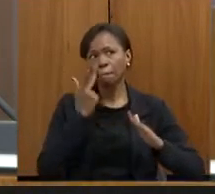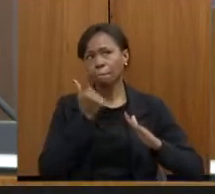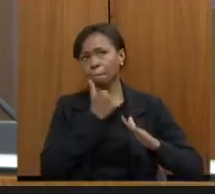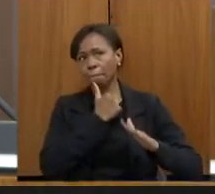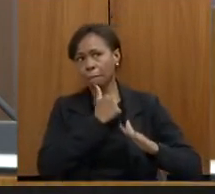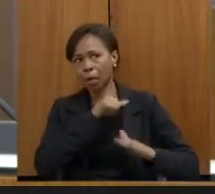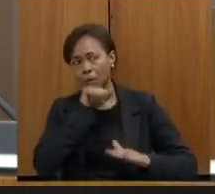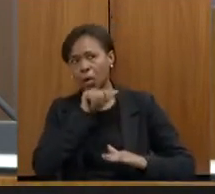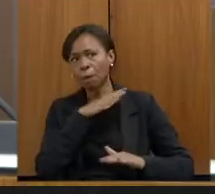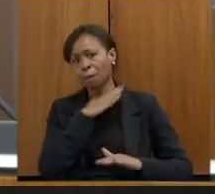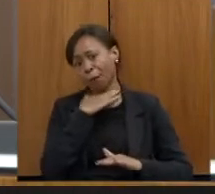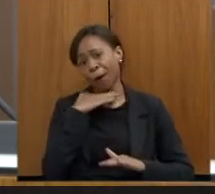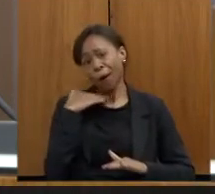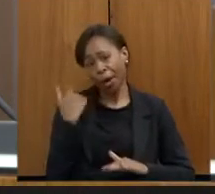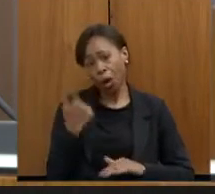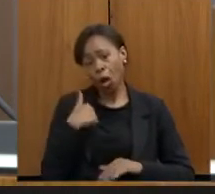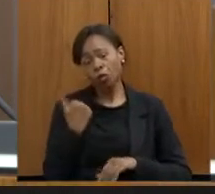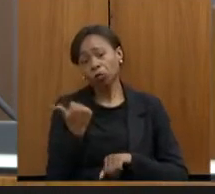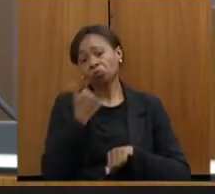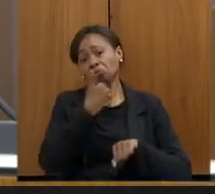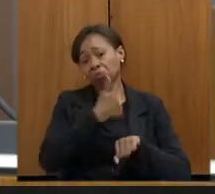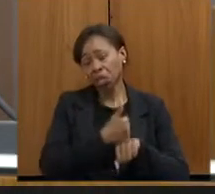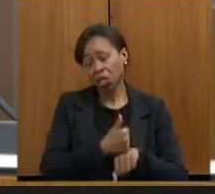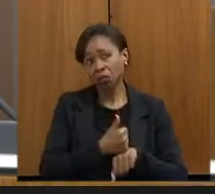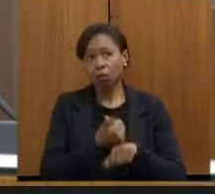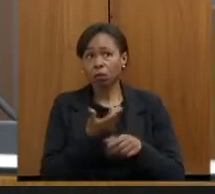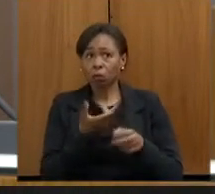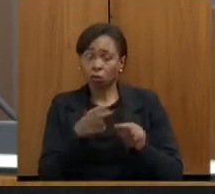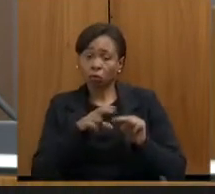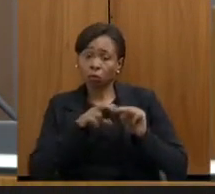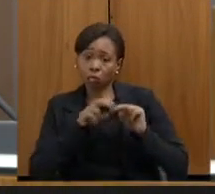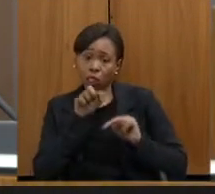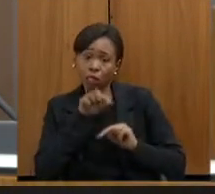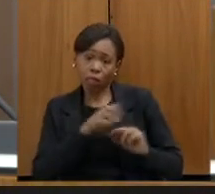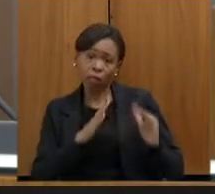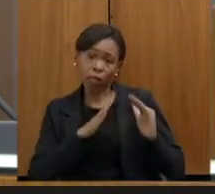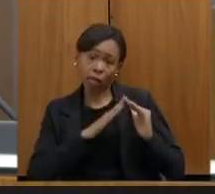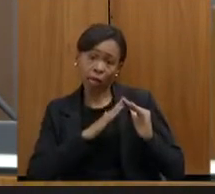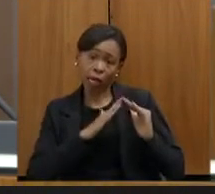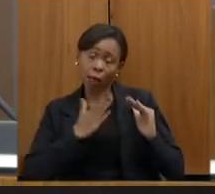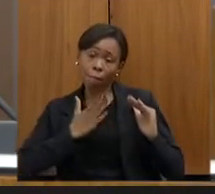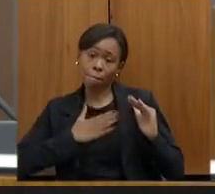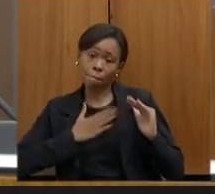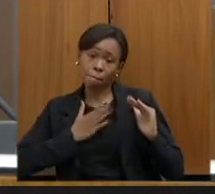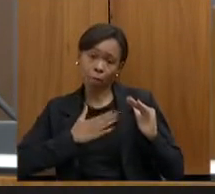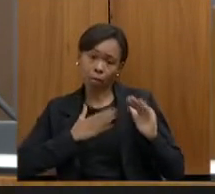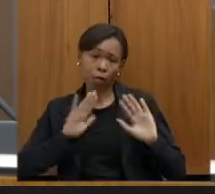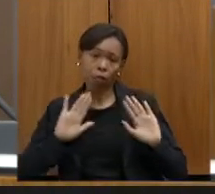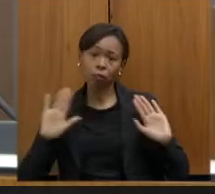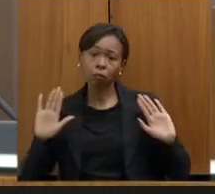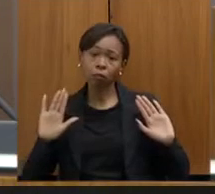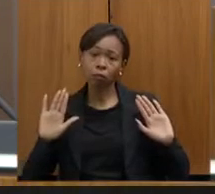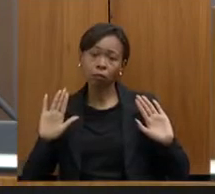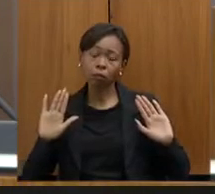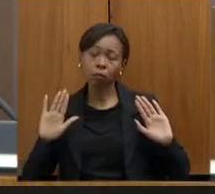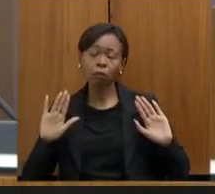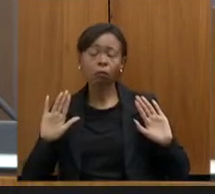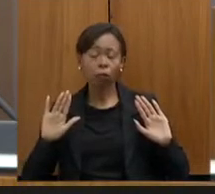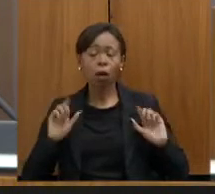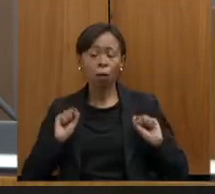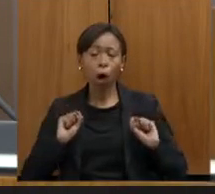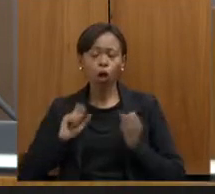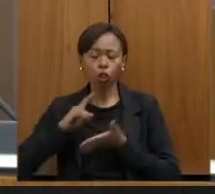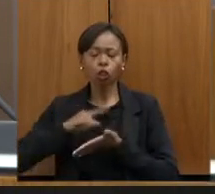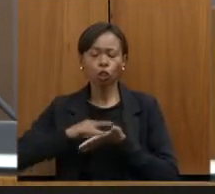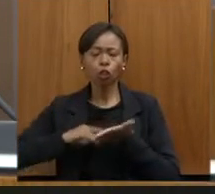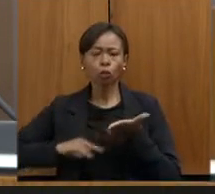os meus pais morreram, nós não fizemos inventário e decidimos que essa casa aqui vai ser minha, então pode fazer esse processo aí no meu